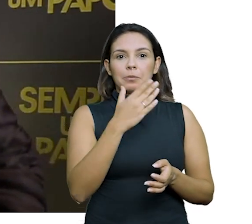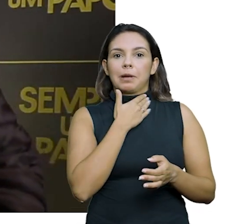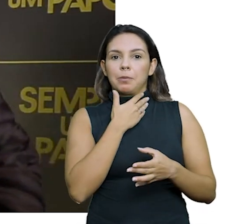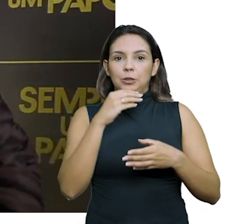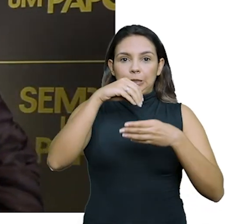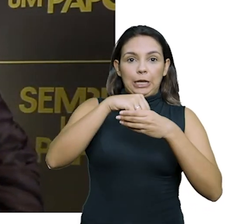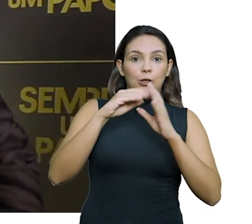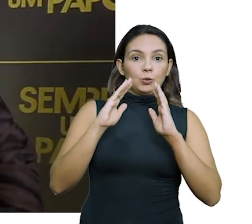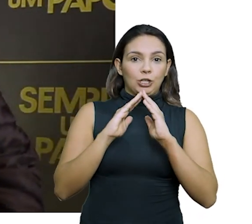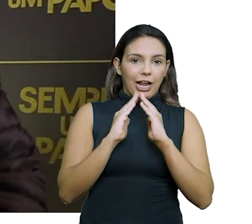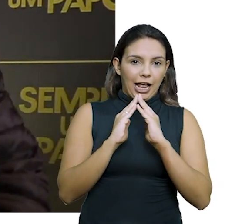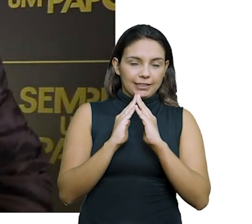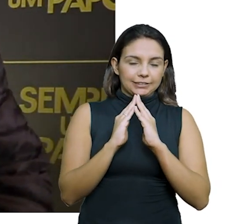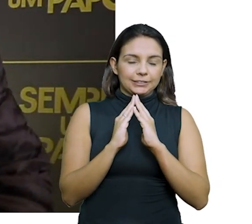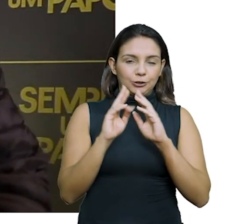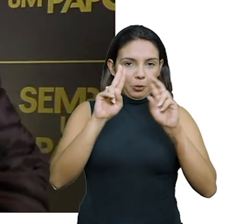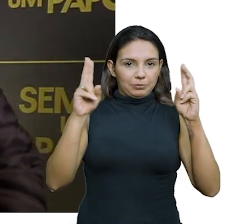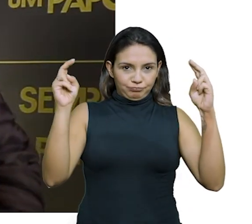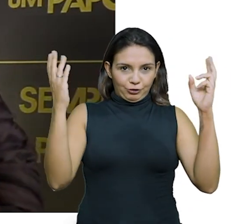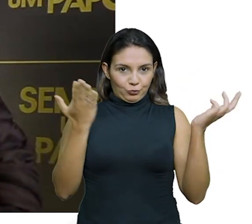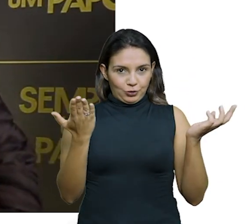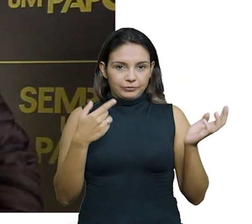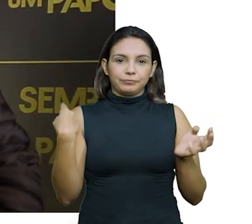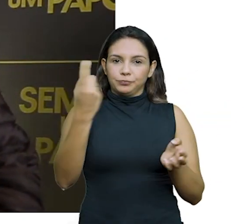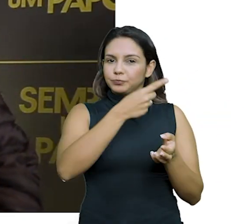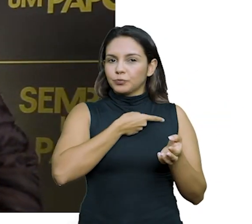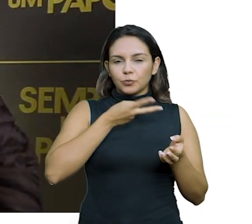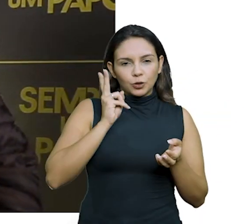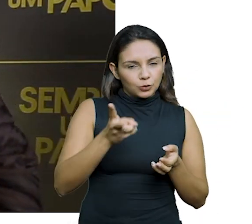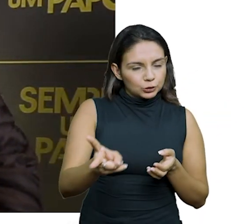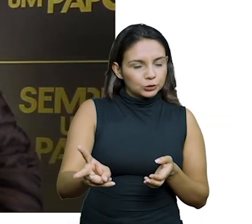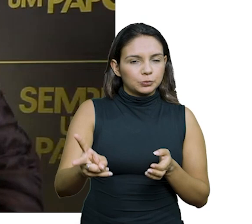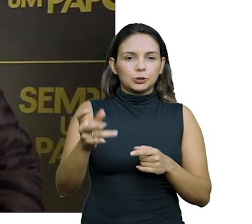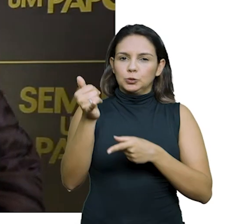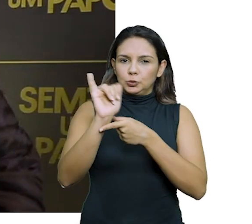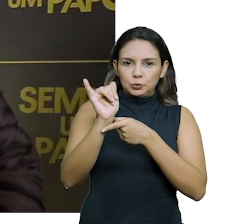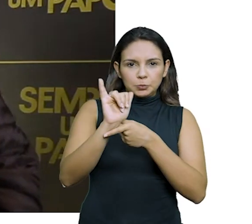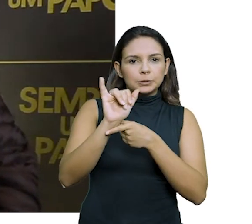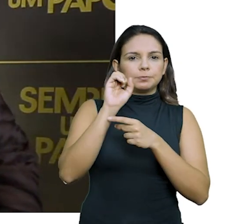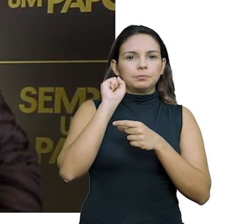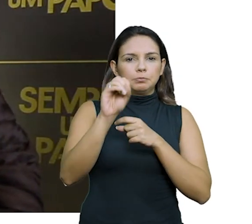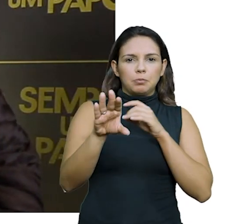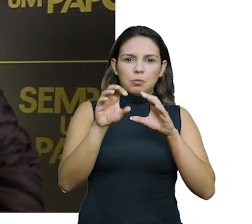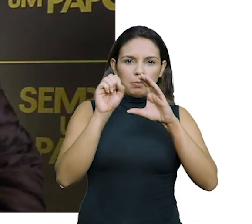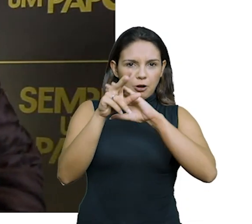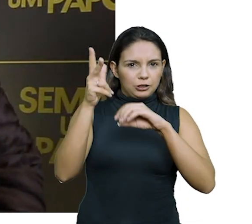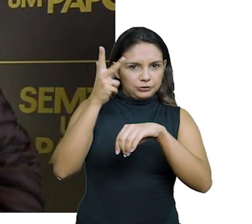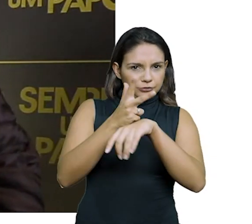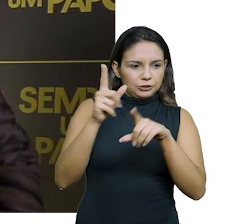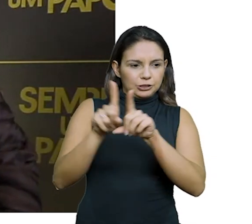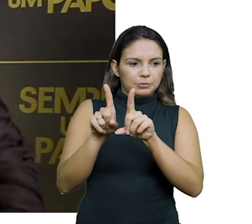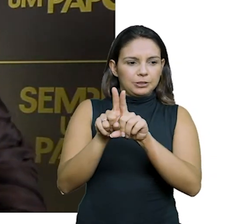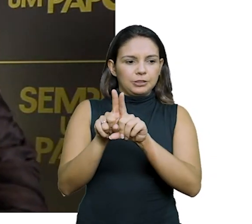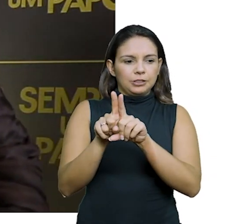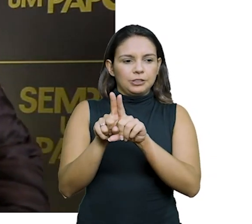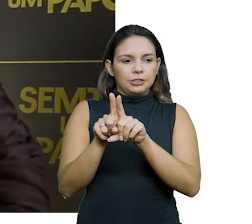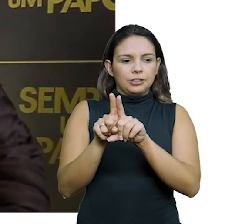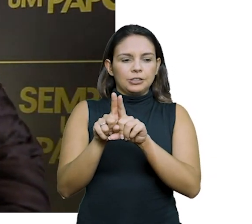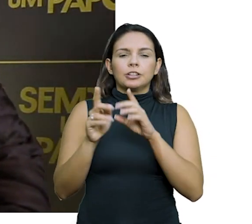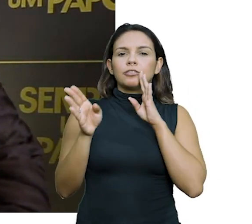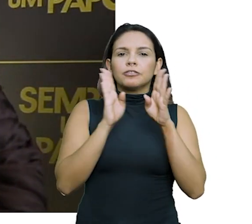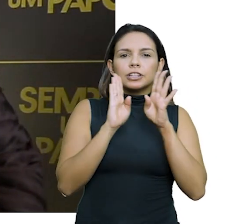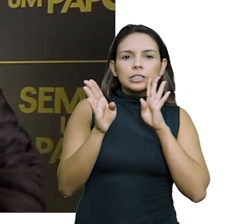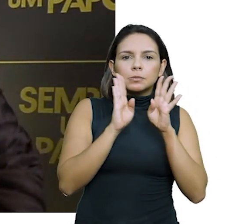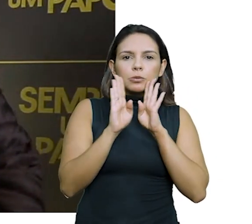Papo em Casa. Todos os nossos programas continuam sendo exibidos no YouTube. Agora também exibidos